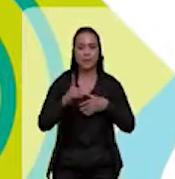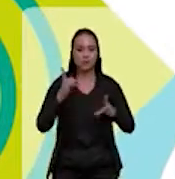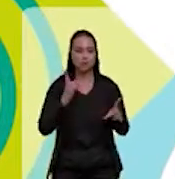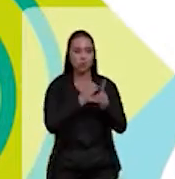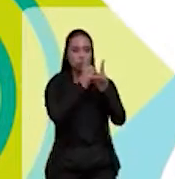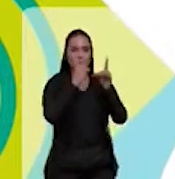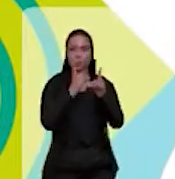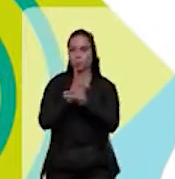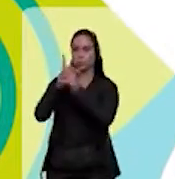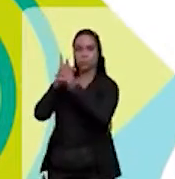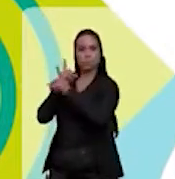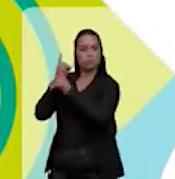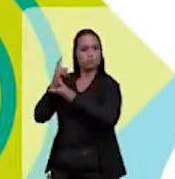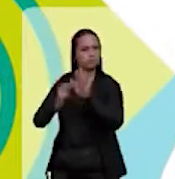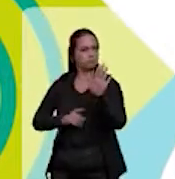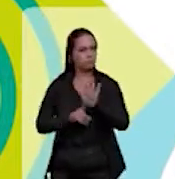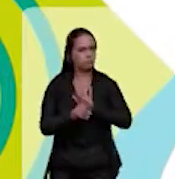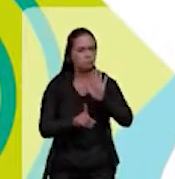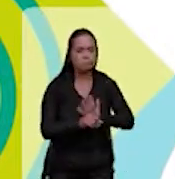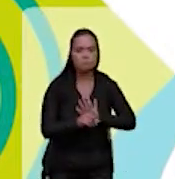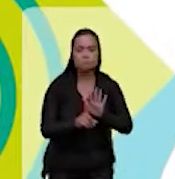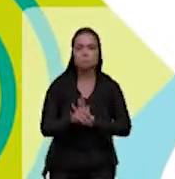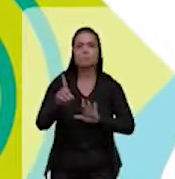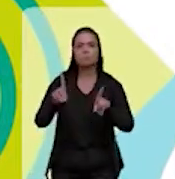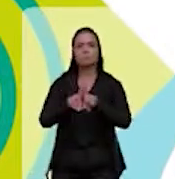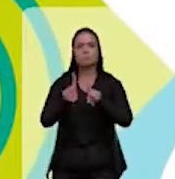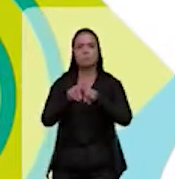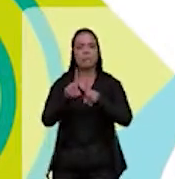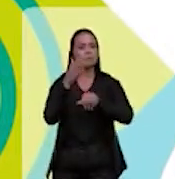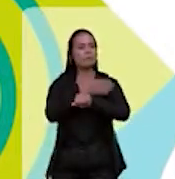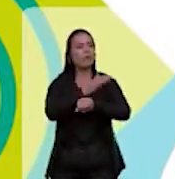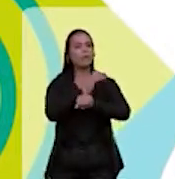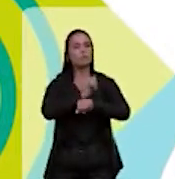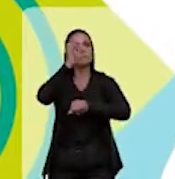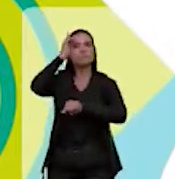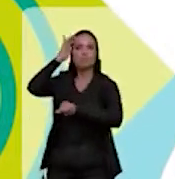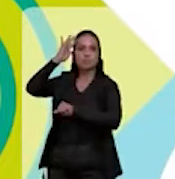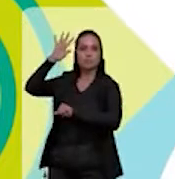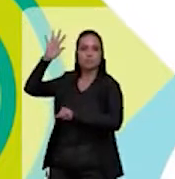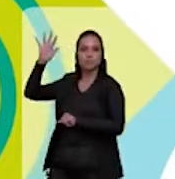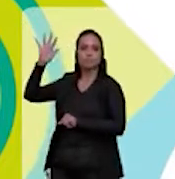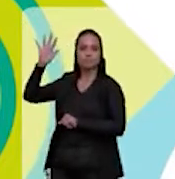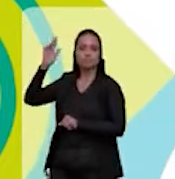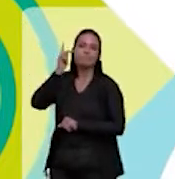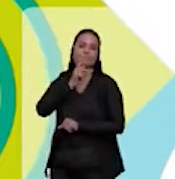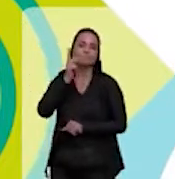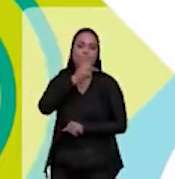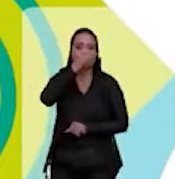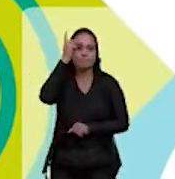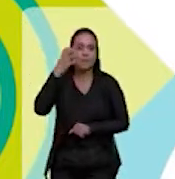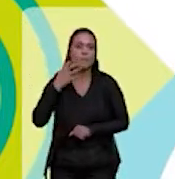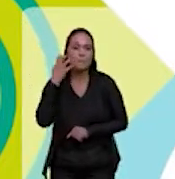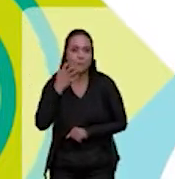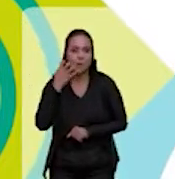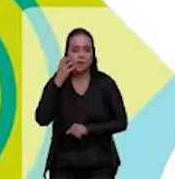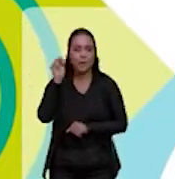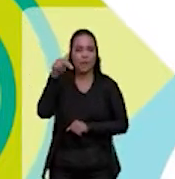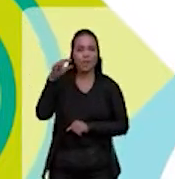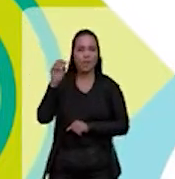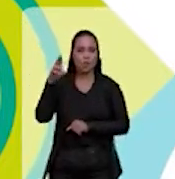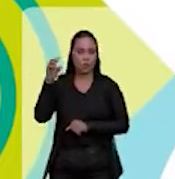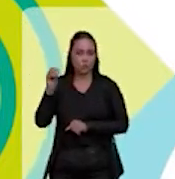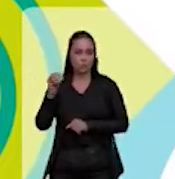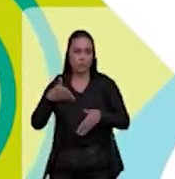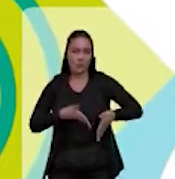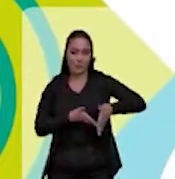descobertas interrogações e exercício da Imaginação disse o eminente poeta espanhol Antônio